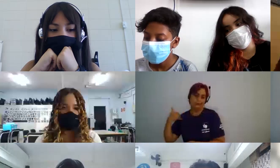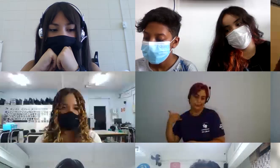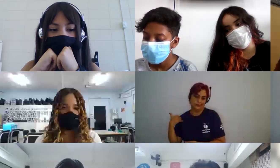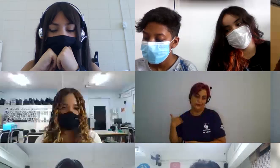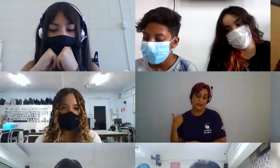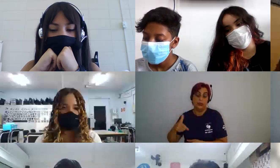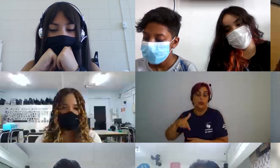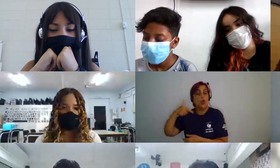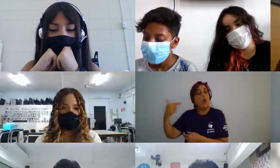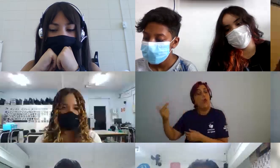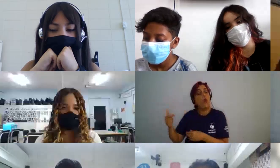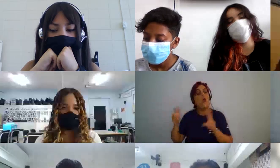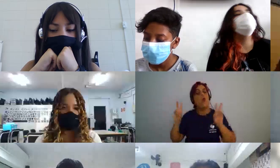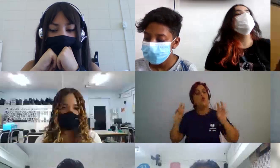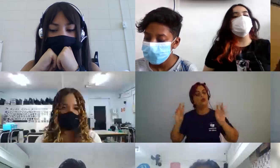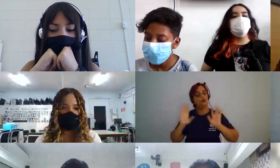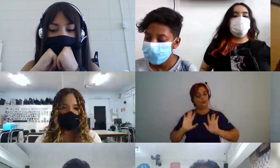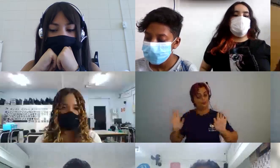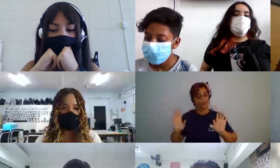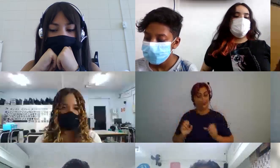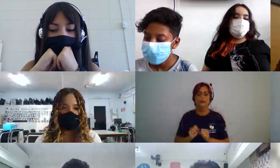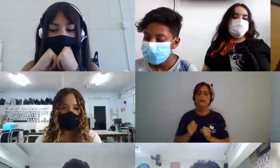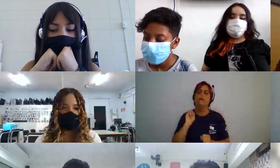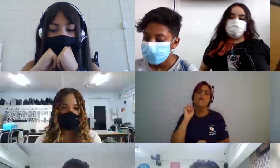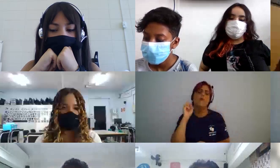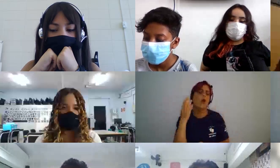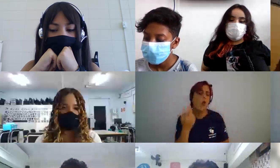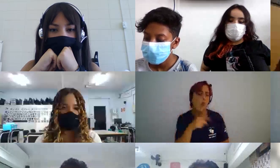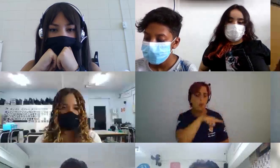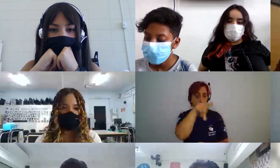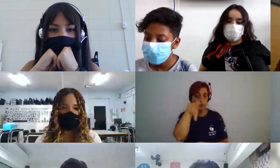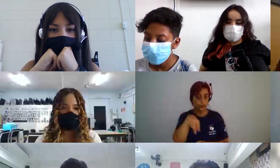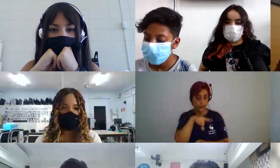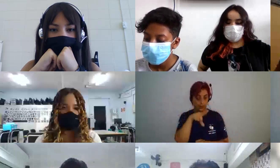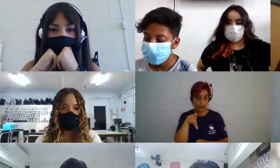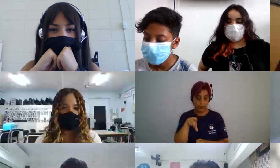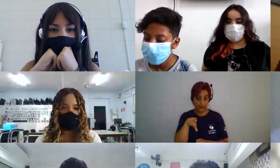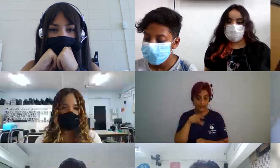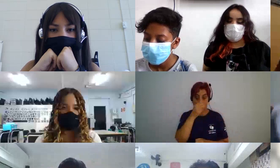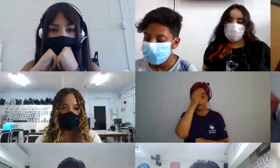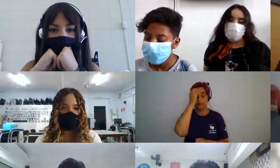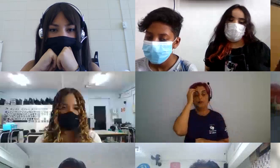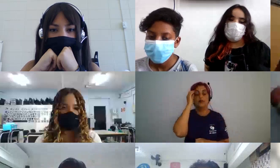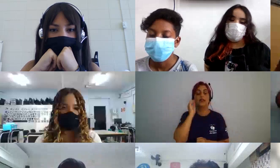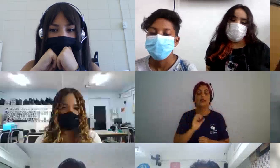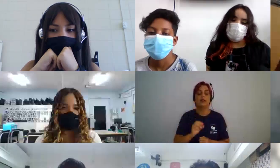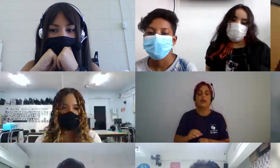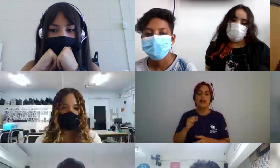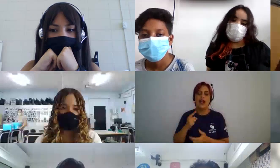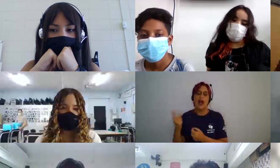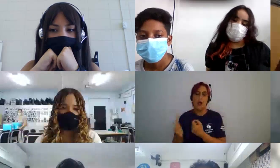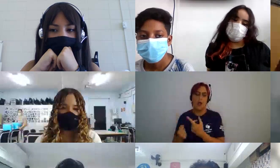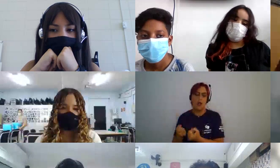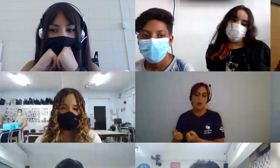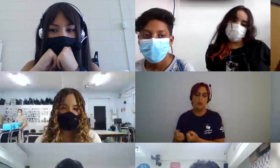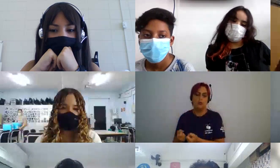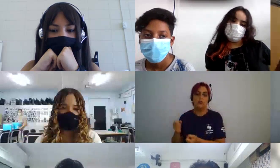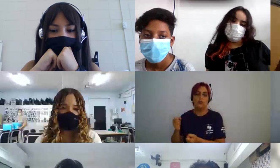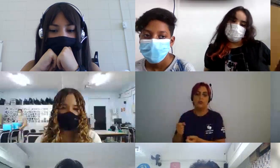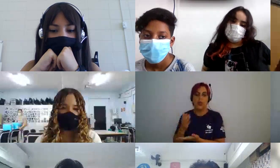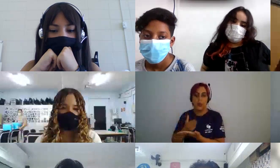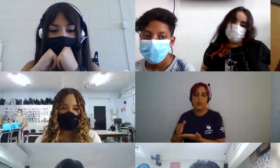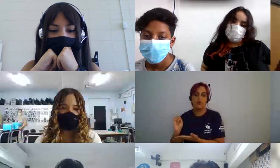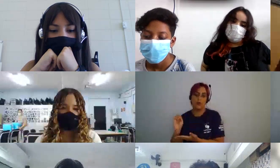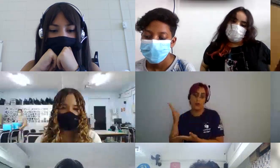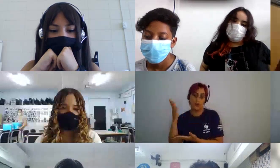de conversa. Então, o que está acontecendo com vocês? Alguns isso está acontecendo e outros isso já aconteceu. Por